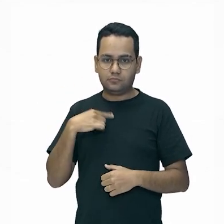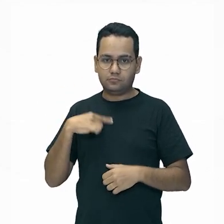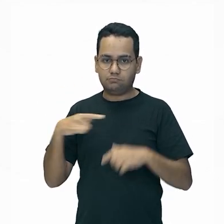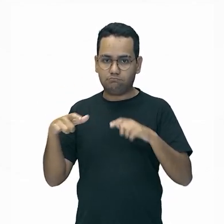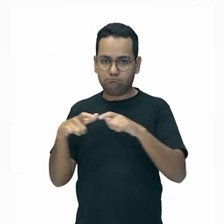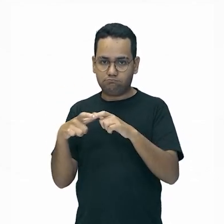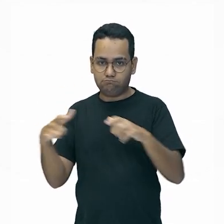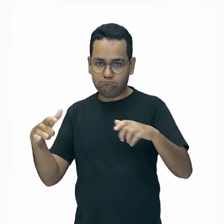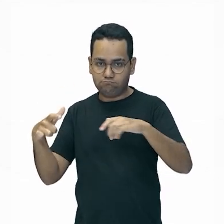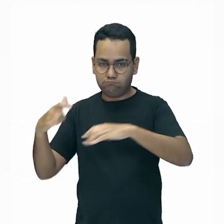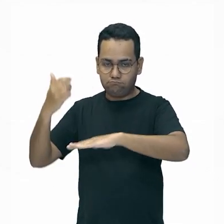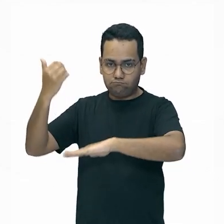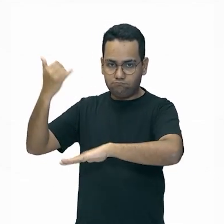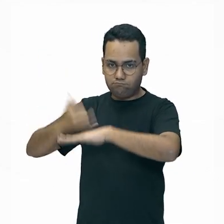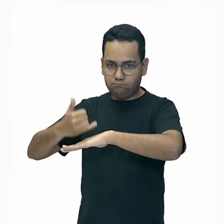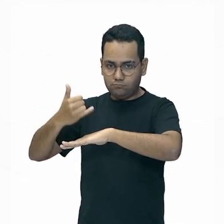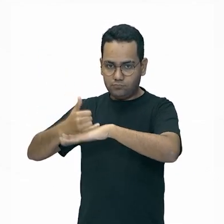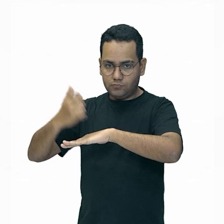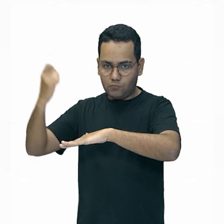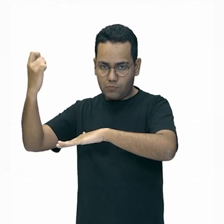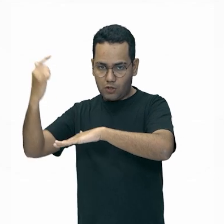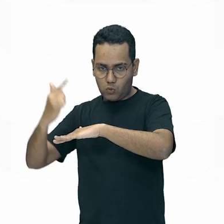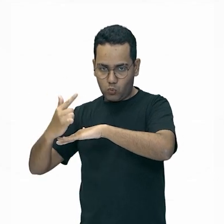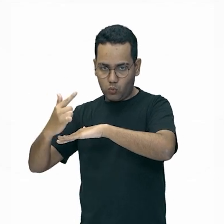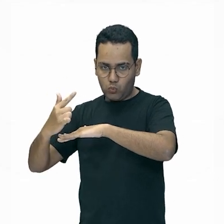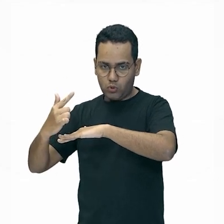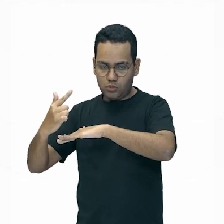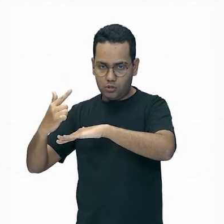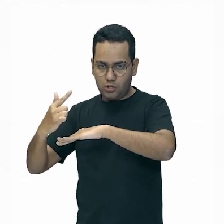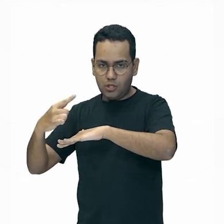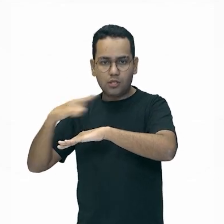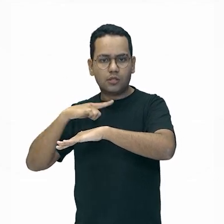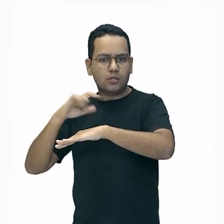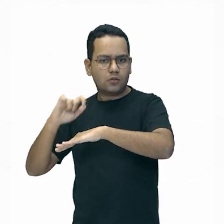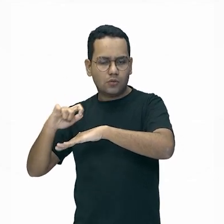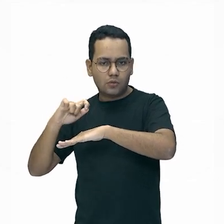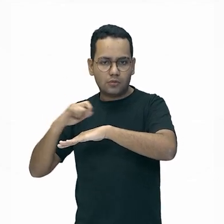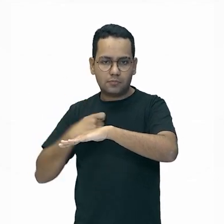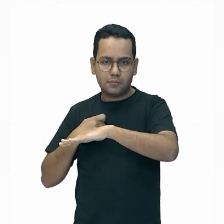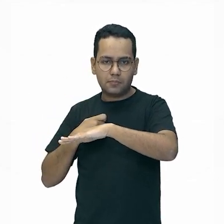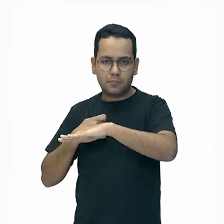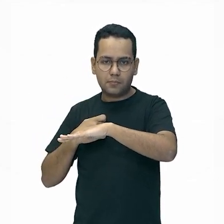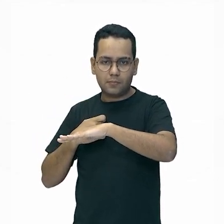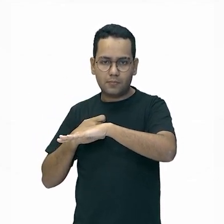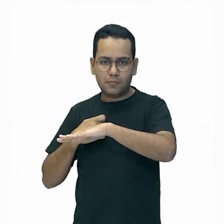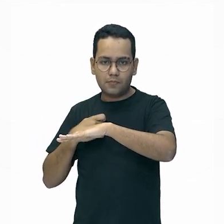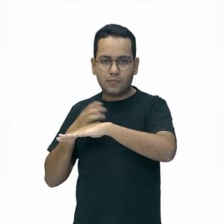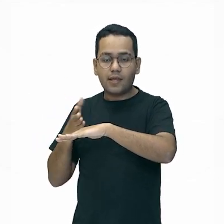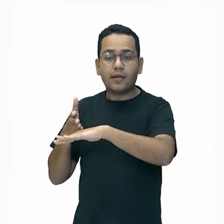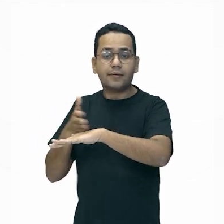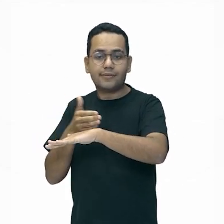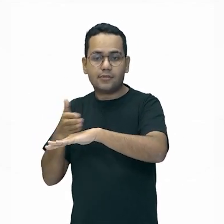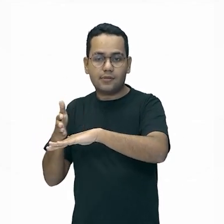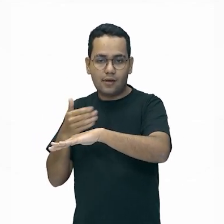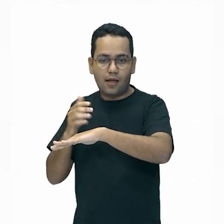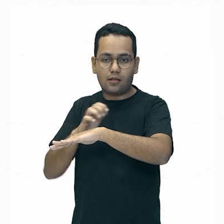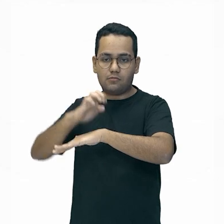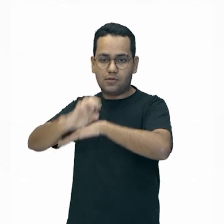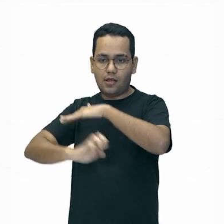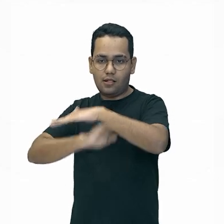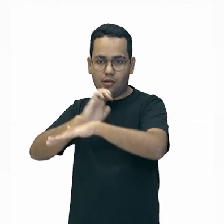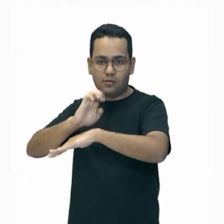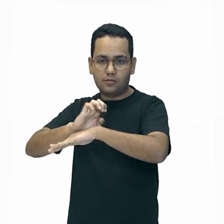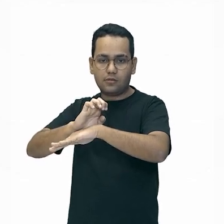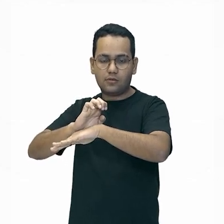está incidido naquela placa emissora, e ali daquela placa emissora vão ser arrancados alguns elétrons, tá, pessoal? Que vai